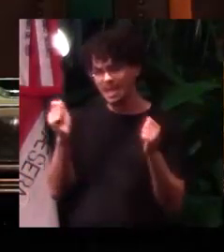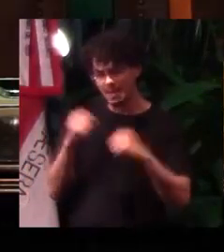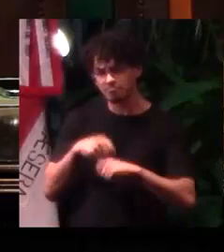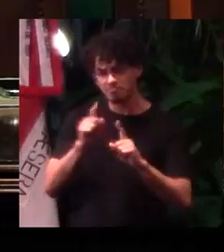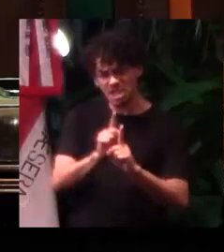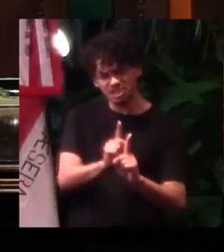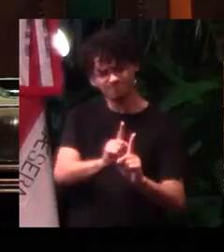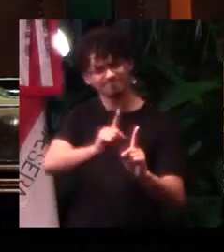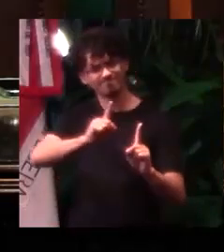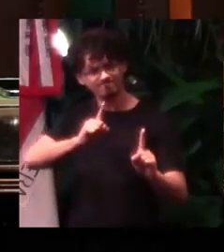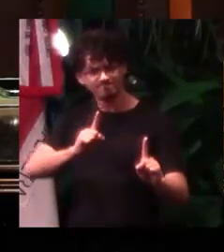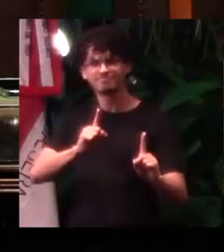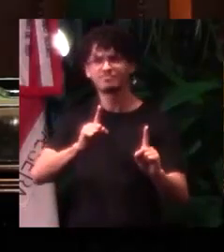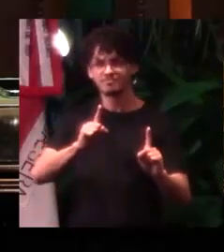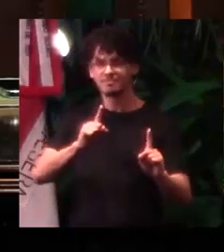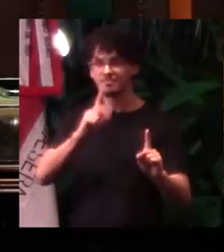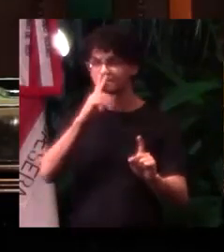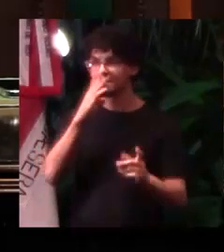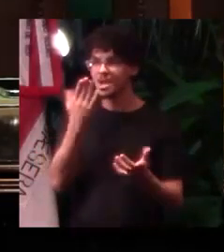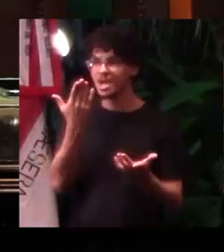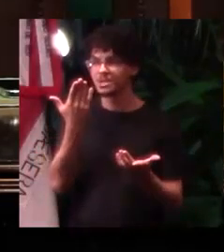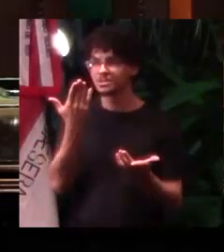distancia, que põe, de certa forma,